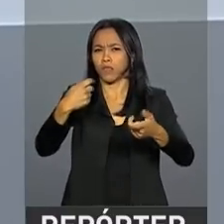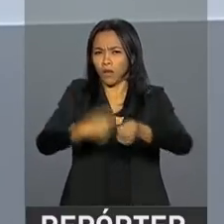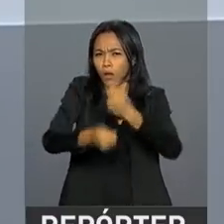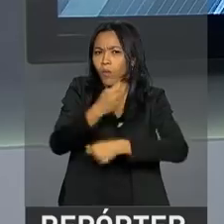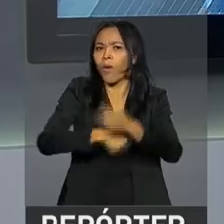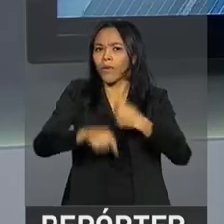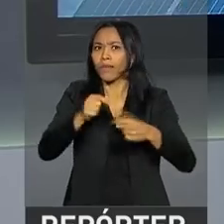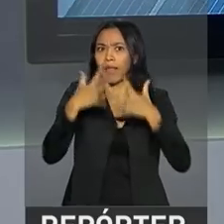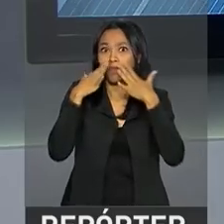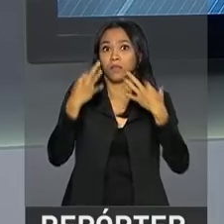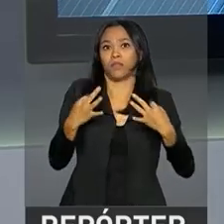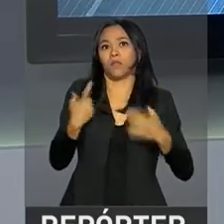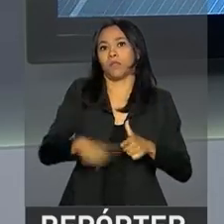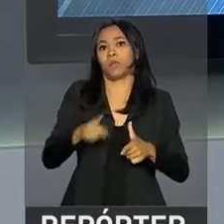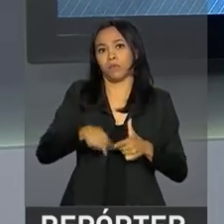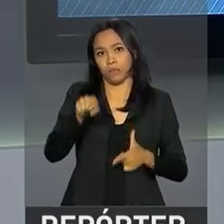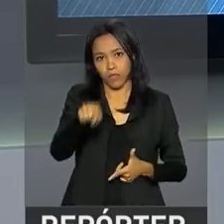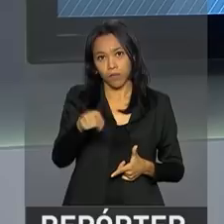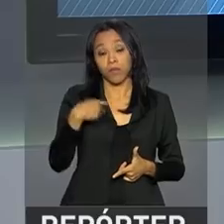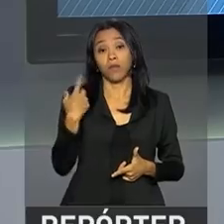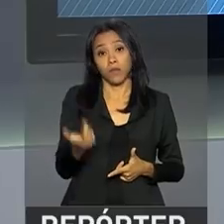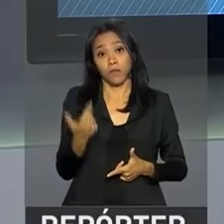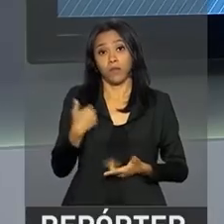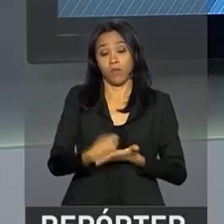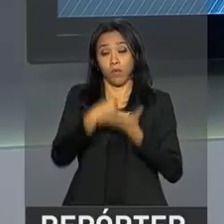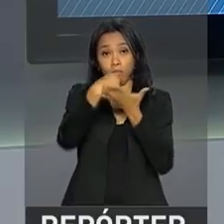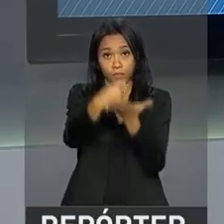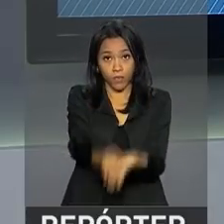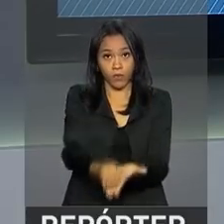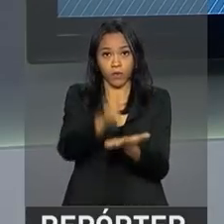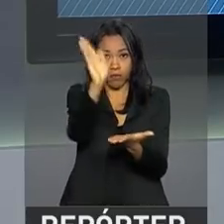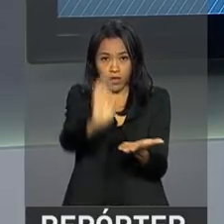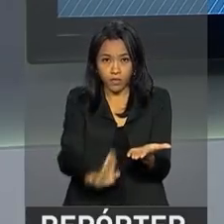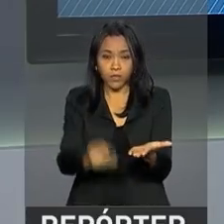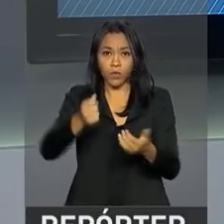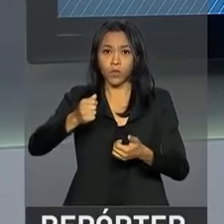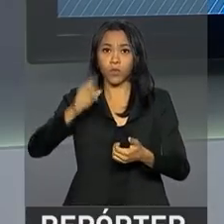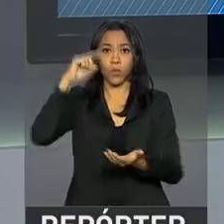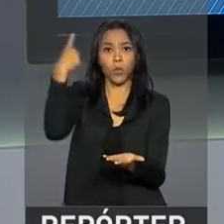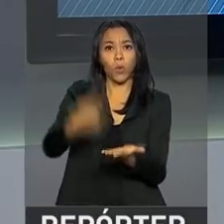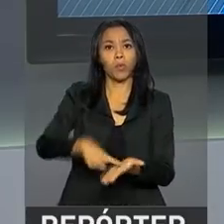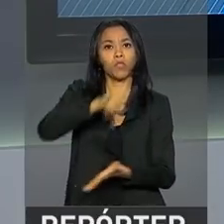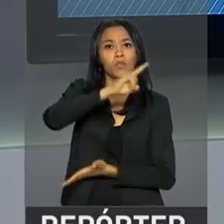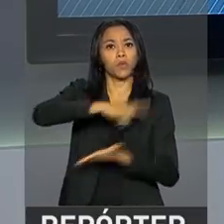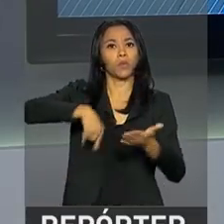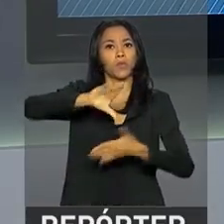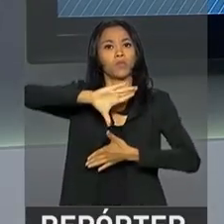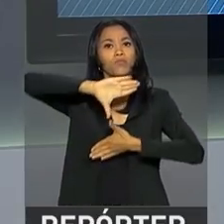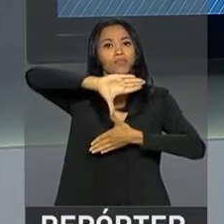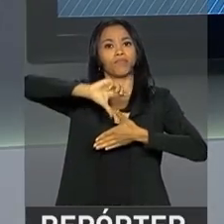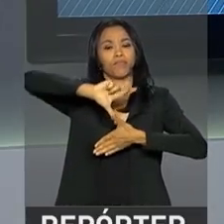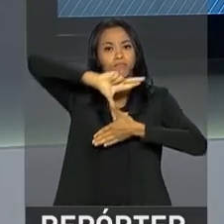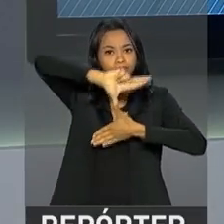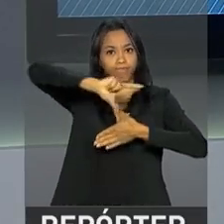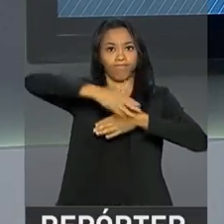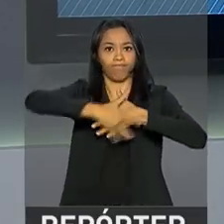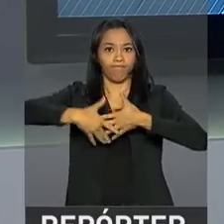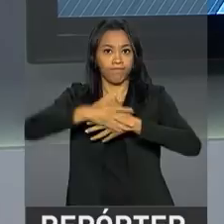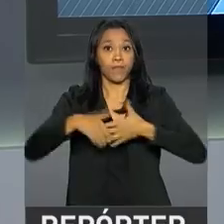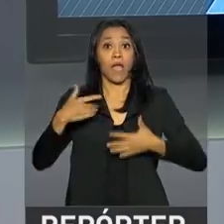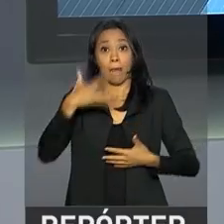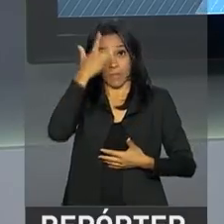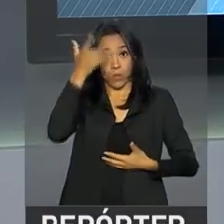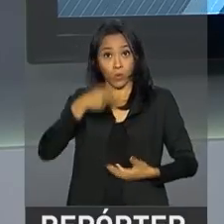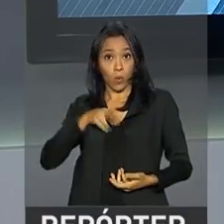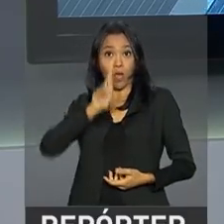e para discutir a contribuição do brasil e da américa latina no pacto global sobre refugiados o alto comissário da onu para